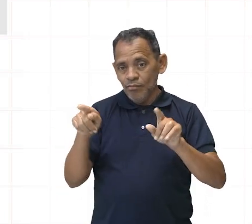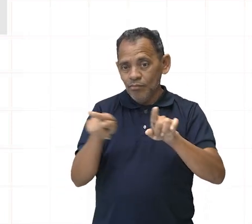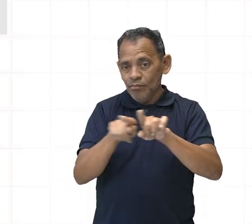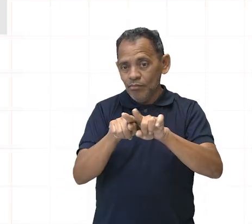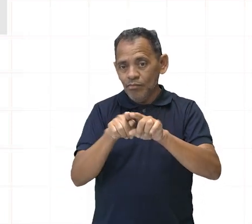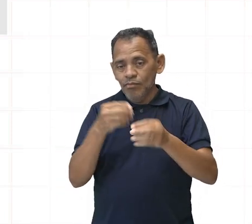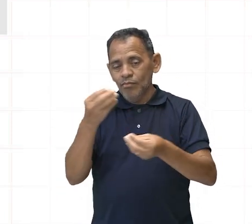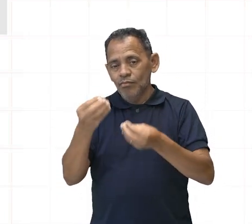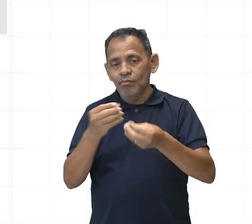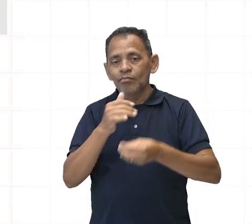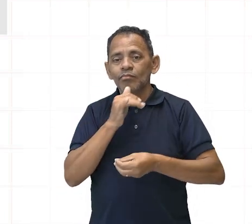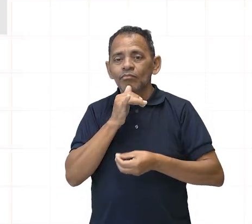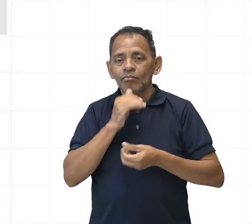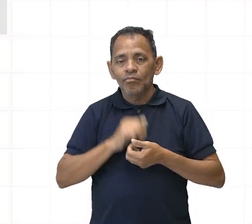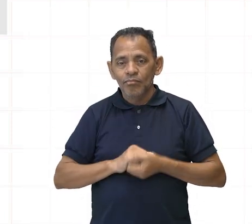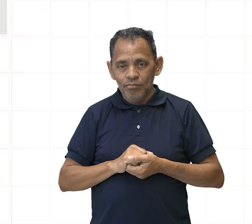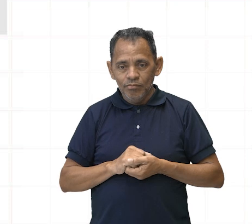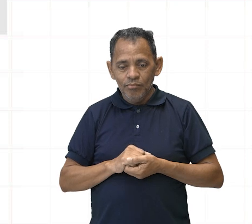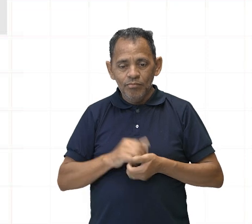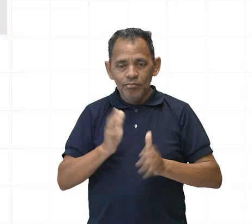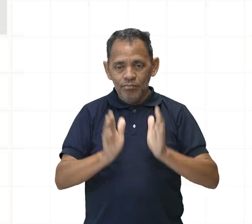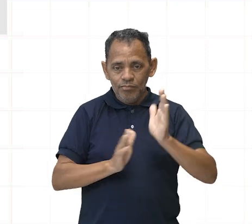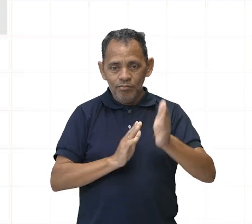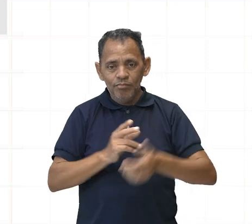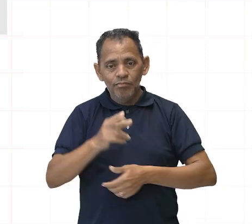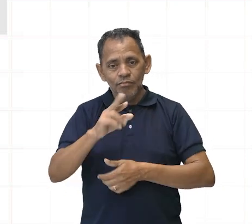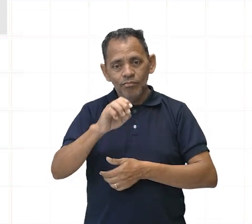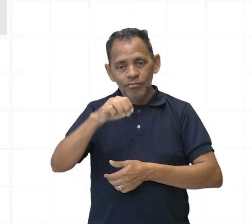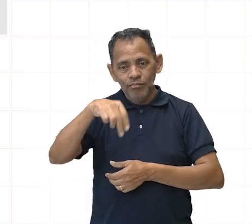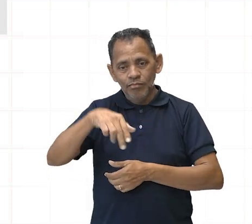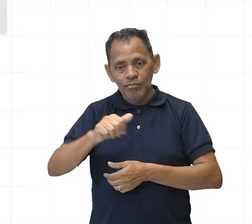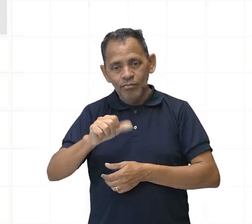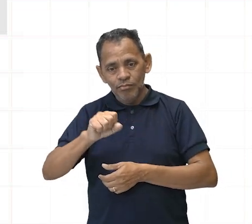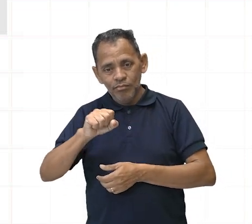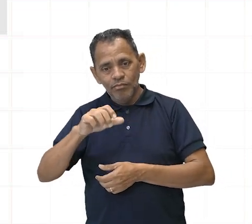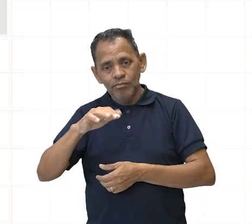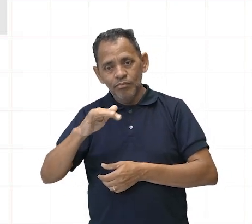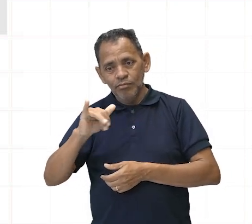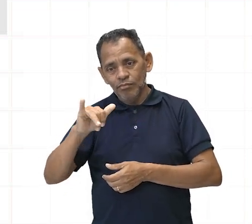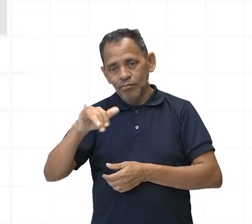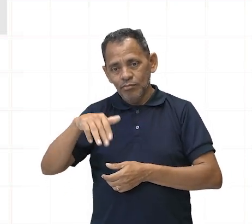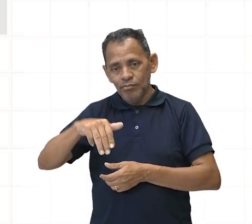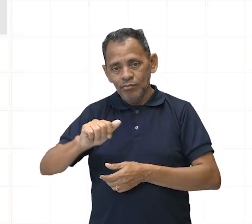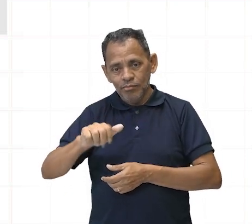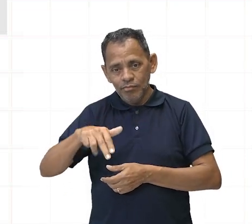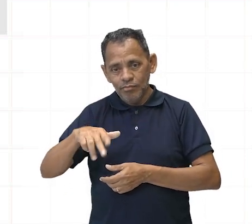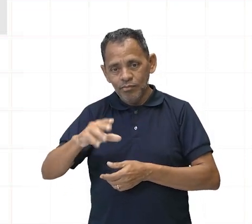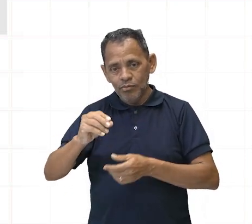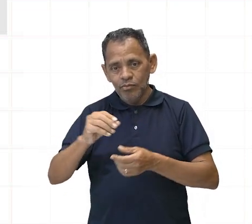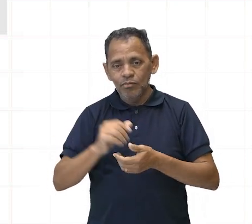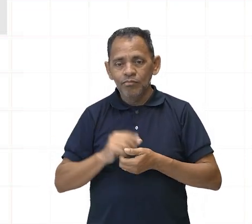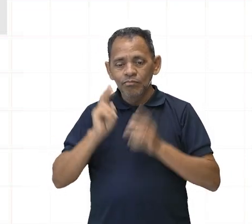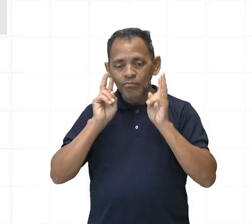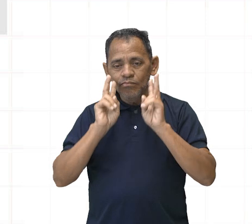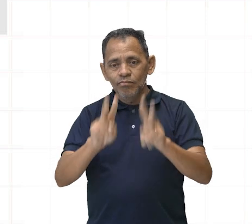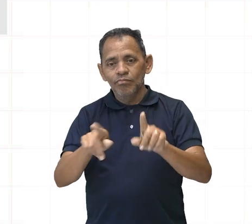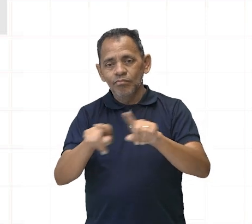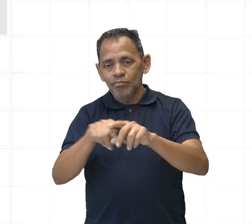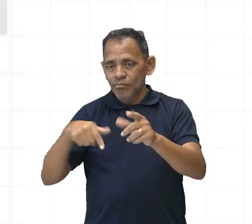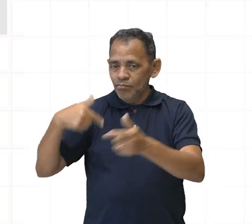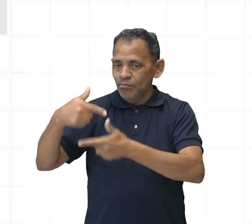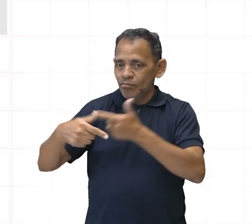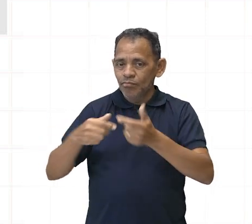que, na época do Renascimento, gente, nós tínhamos uma nova visão de trabalho como uma forma de quê? De uma expressão individual